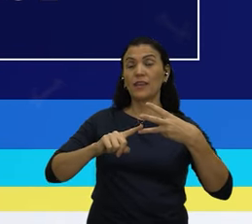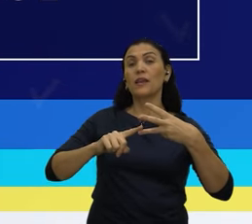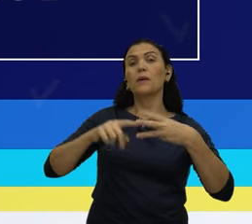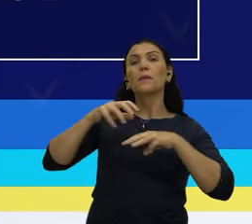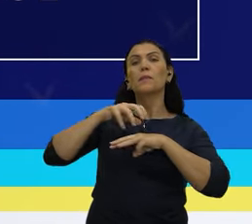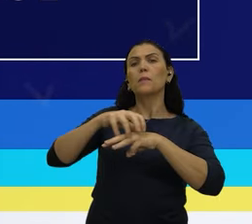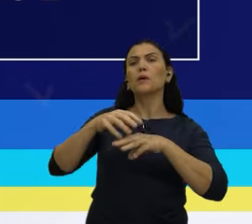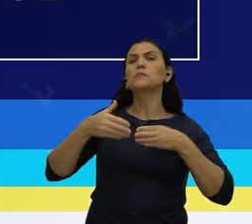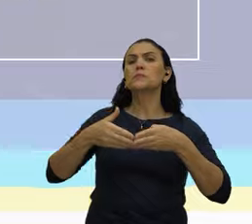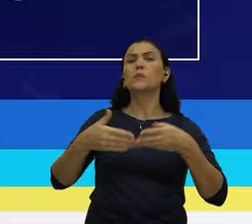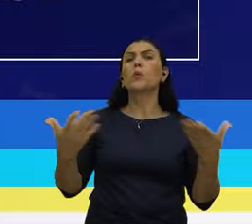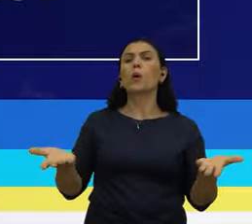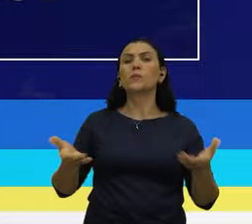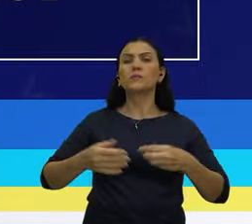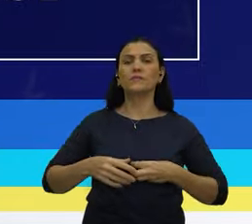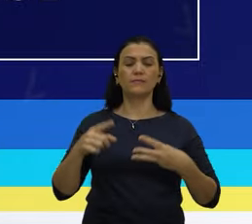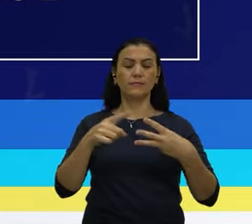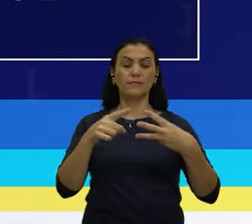dos Portos e Aeroportos.